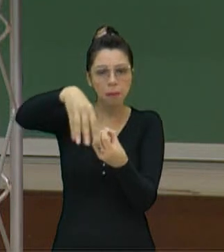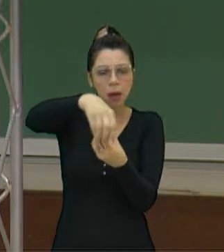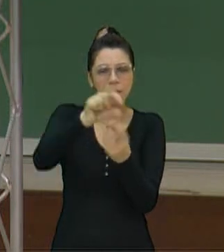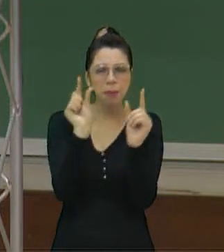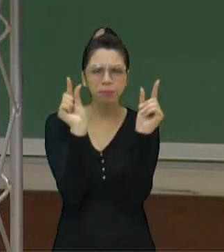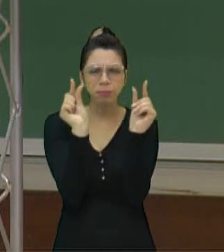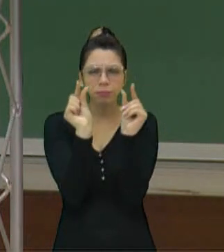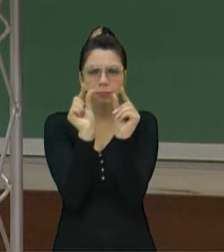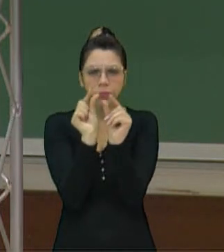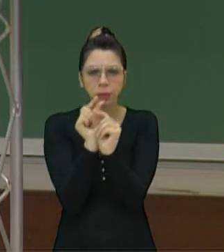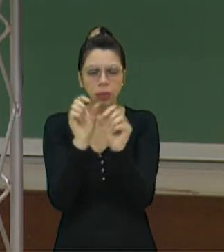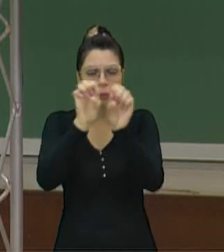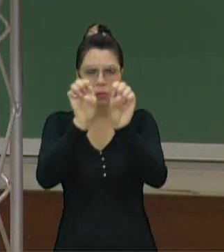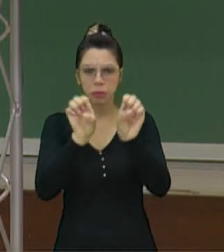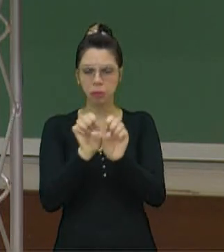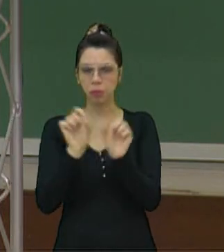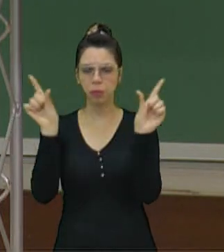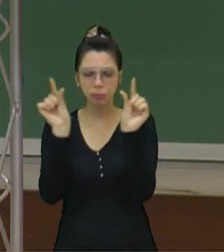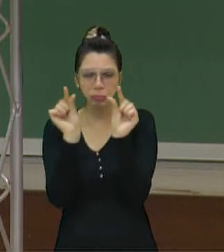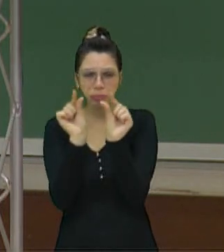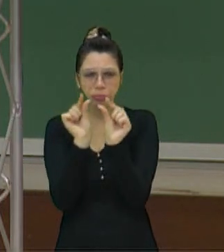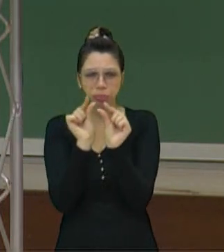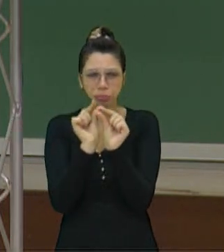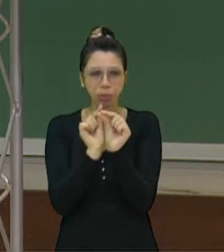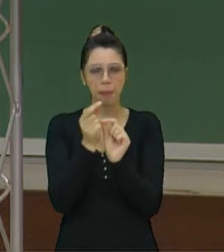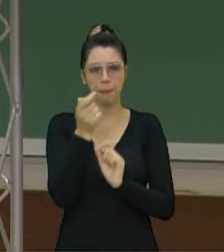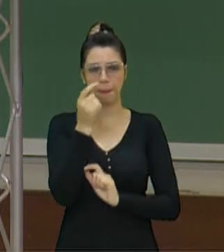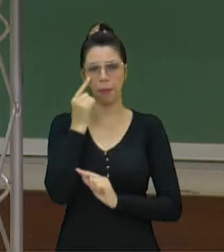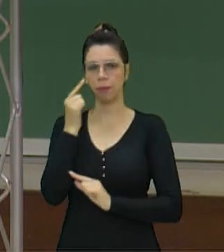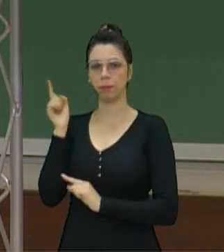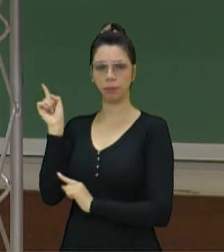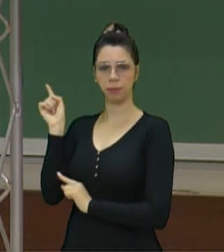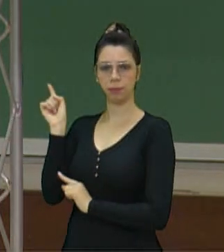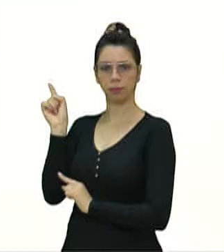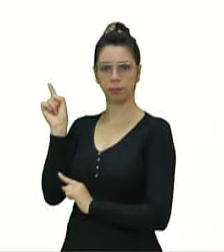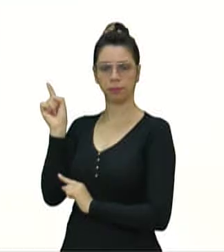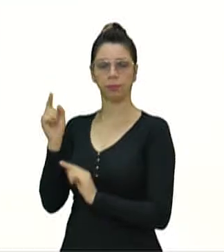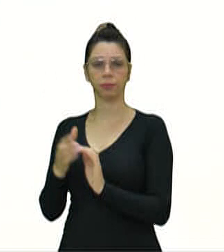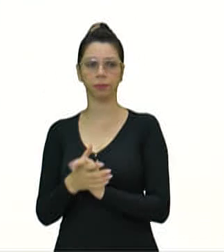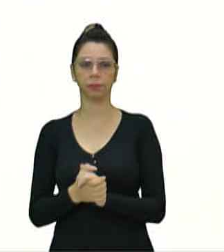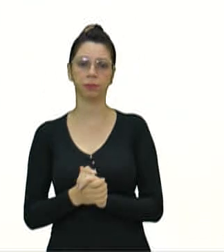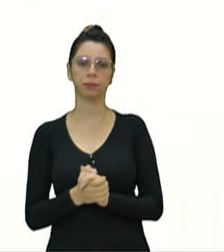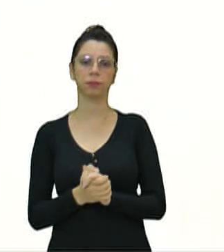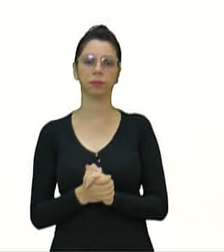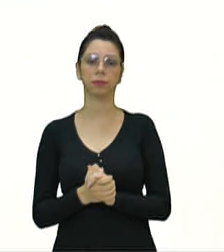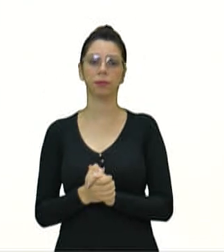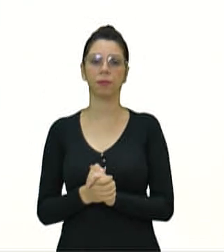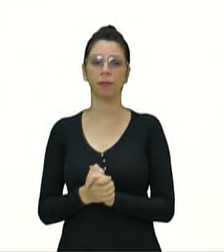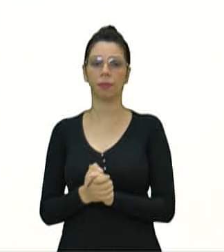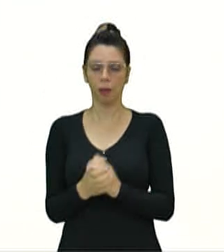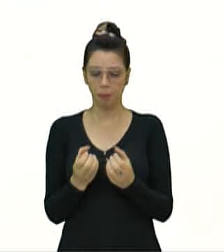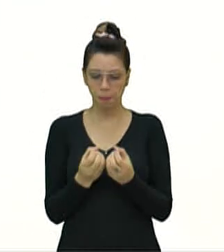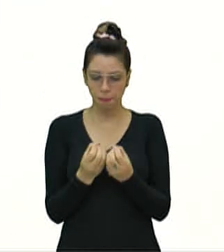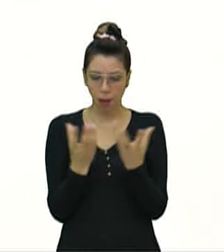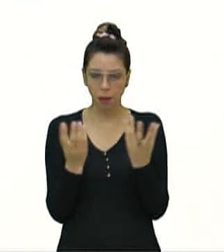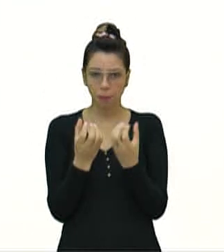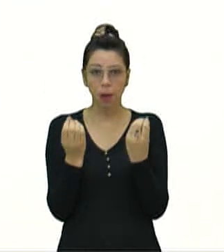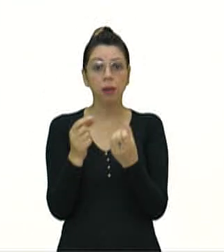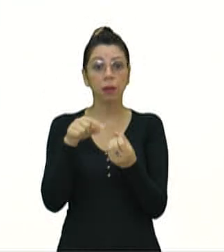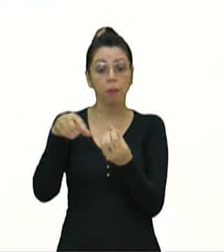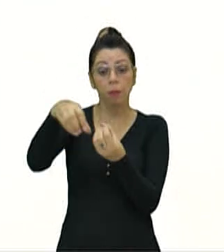pequenos, são estruturas minúsculas, né? A gente pode ver por essa imagem bem bacana aqui, onde esse fungo,